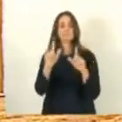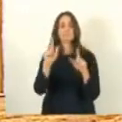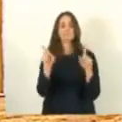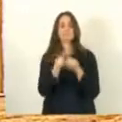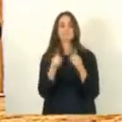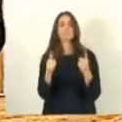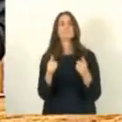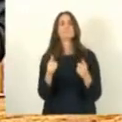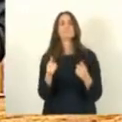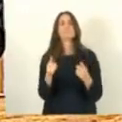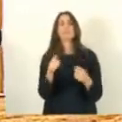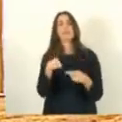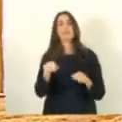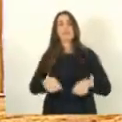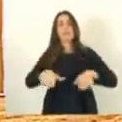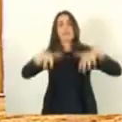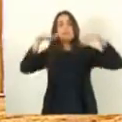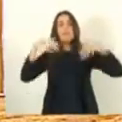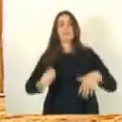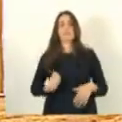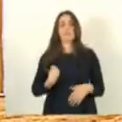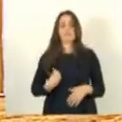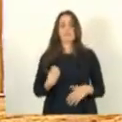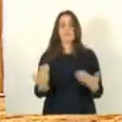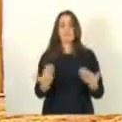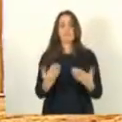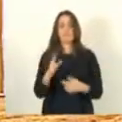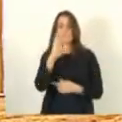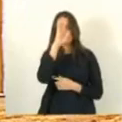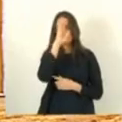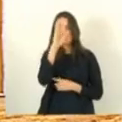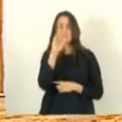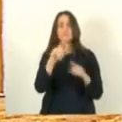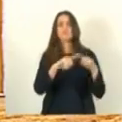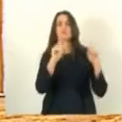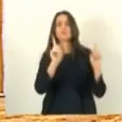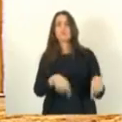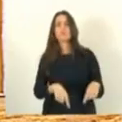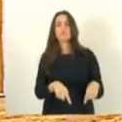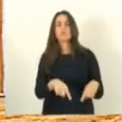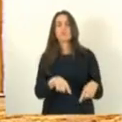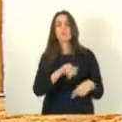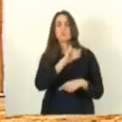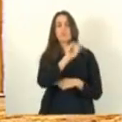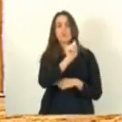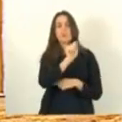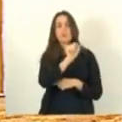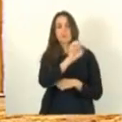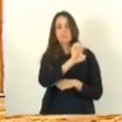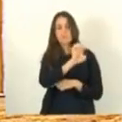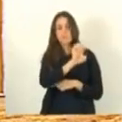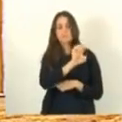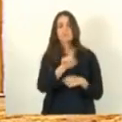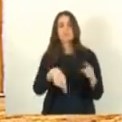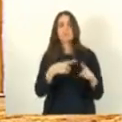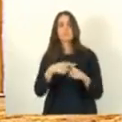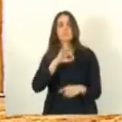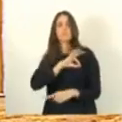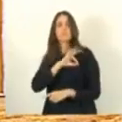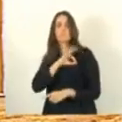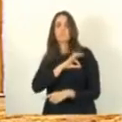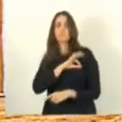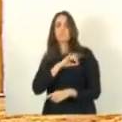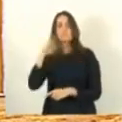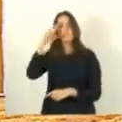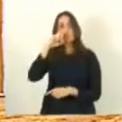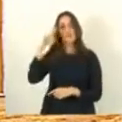e aqueles que estão nas galerias hoje, principalmente os funcionários dos IASES e também da Polícia, da